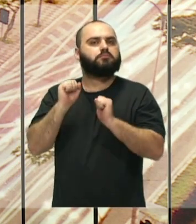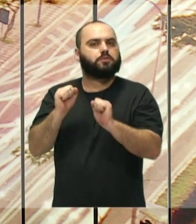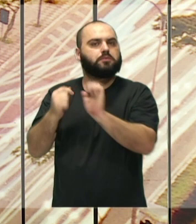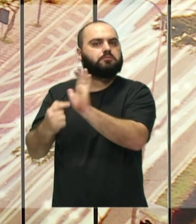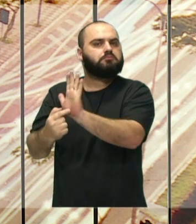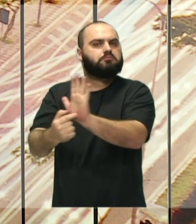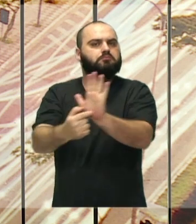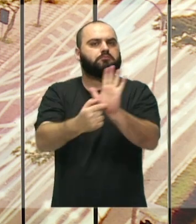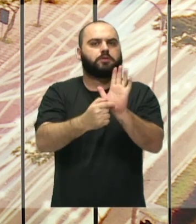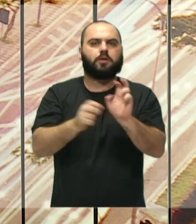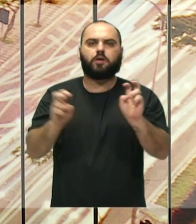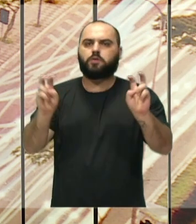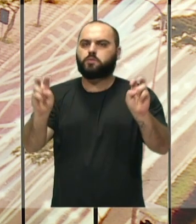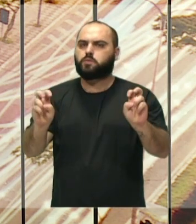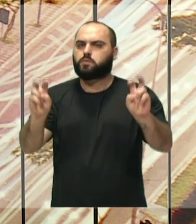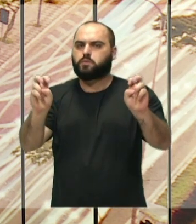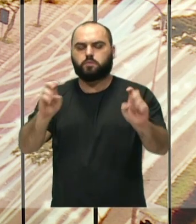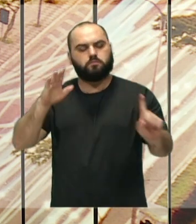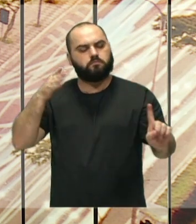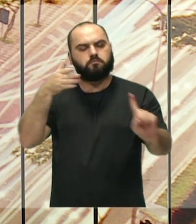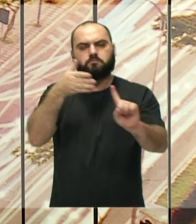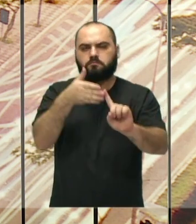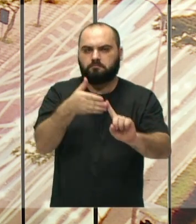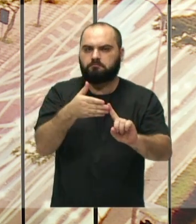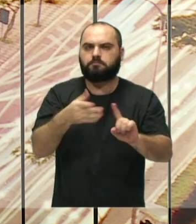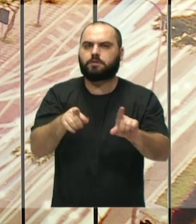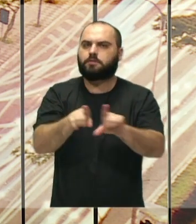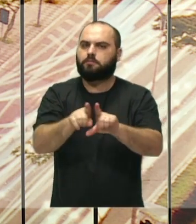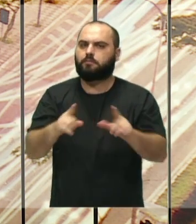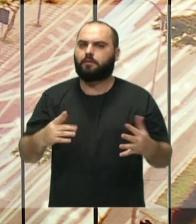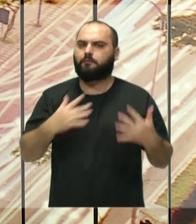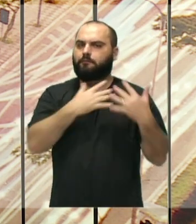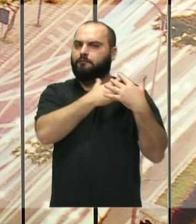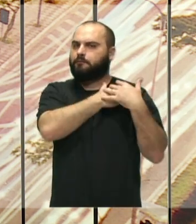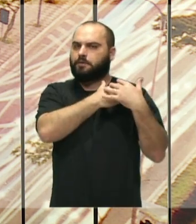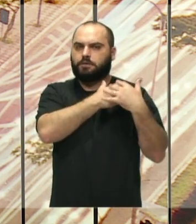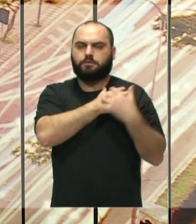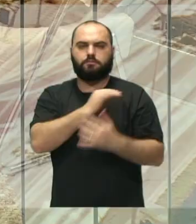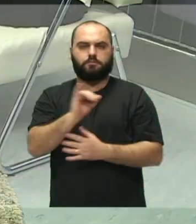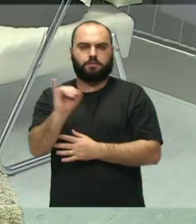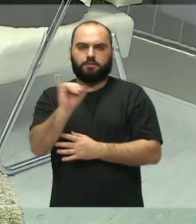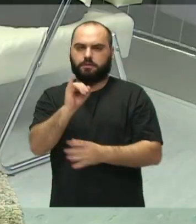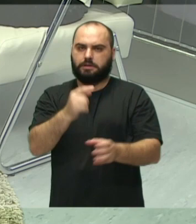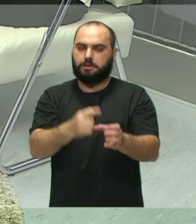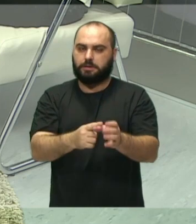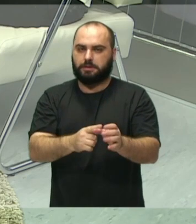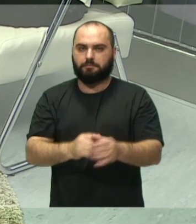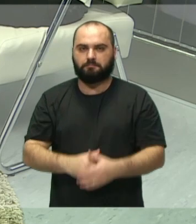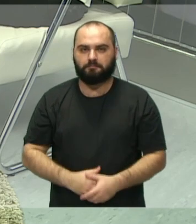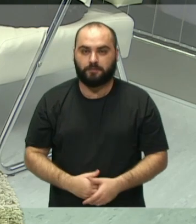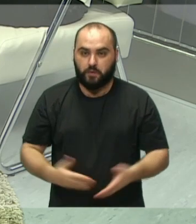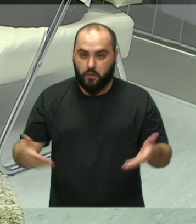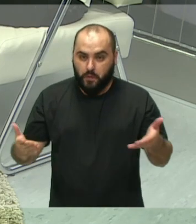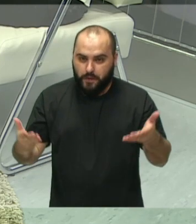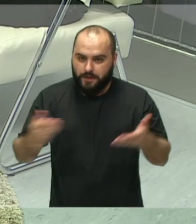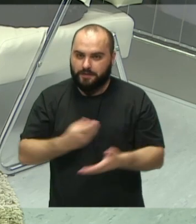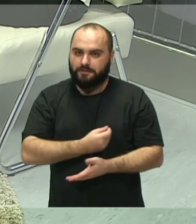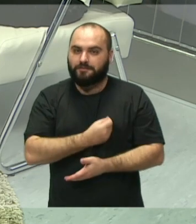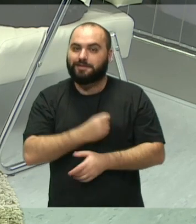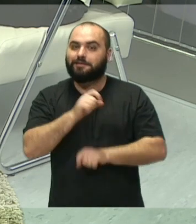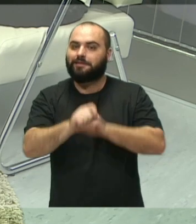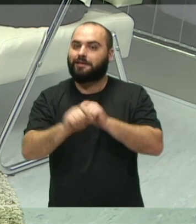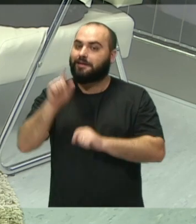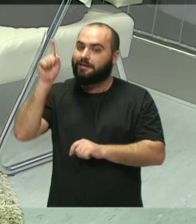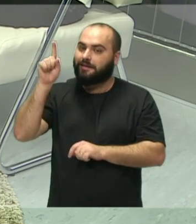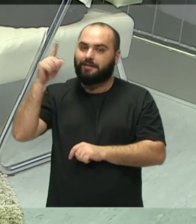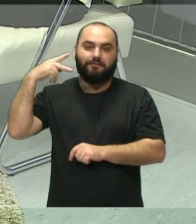pautas legislativas e comentarem os principais assuntos da cidade. E no programa de hoje participa conosco a